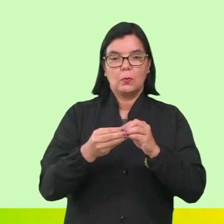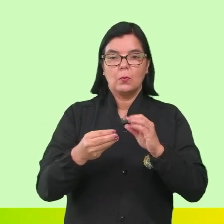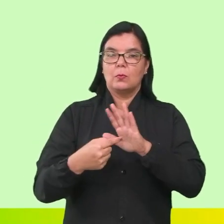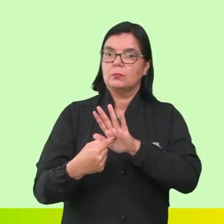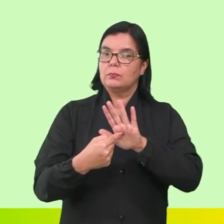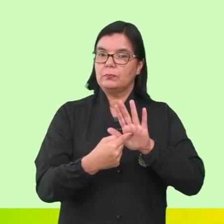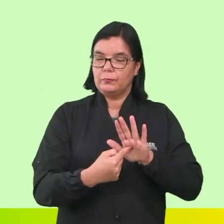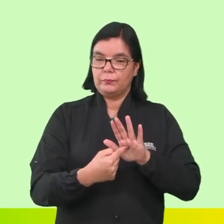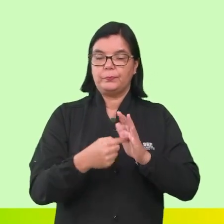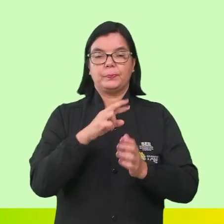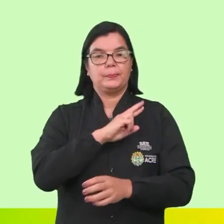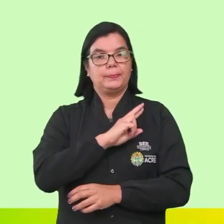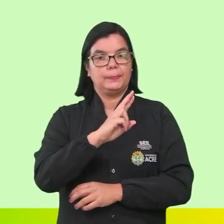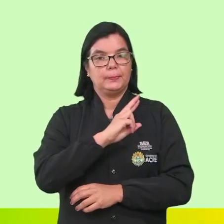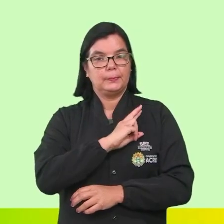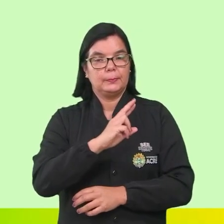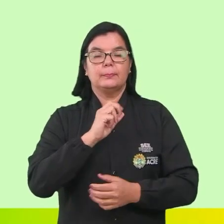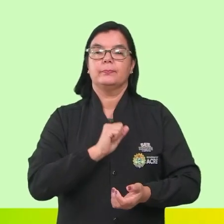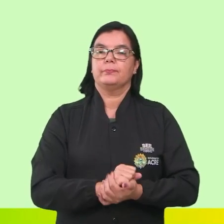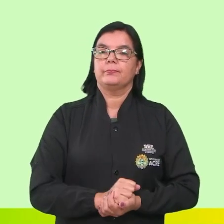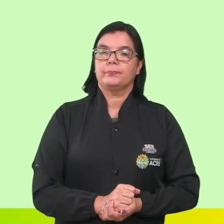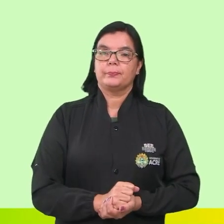manifestações religiosas,